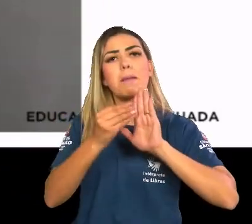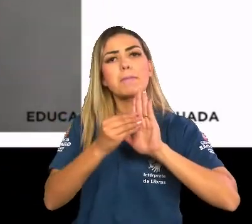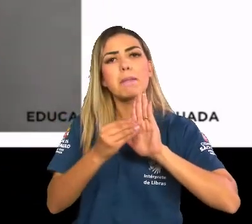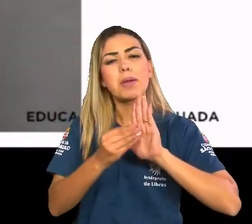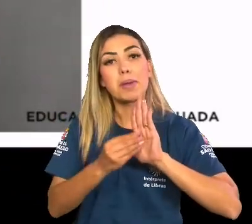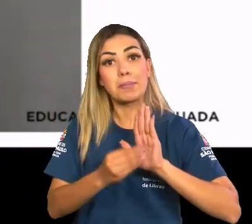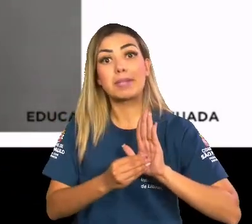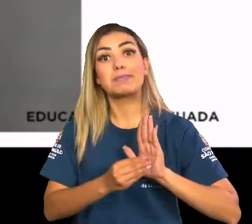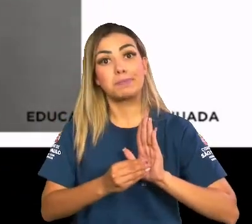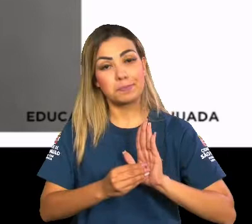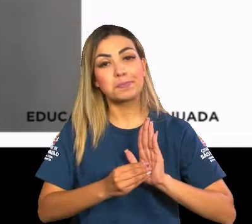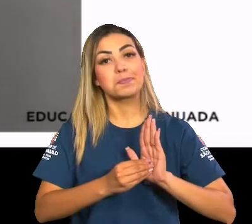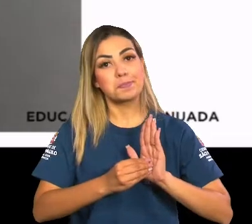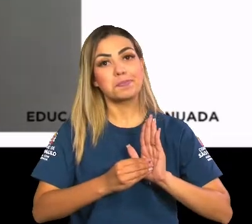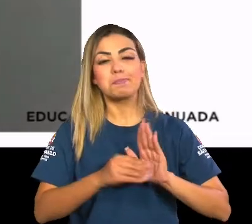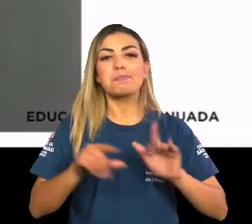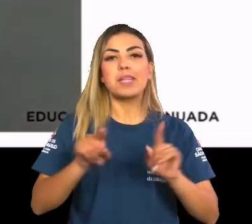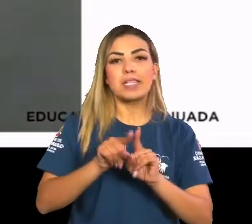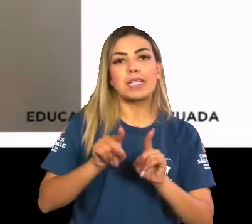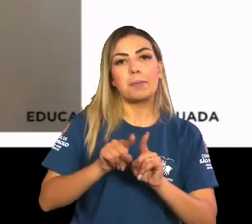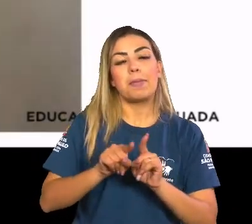as necessidades desse público.